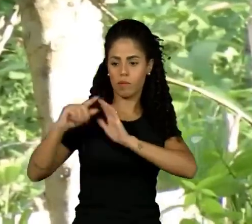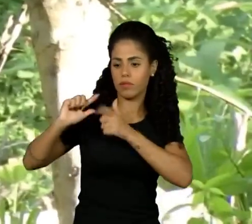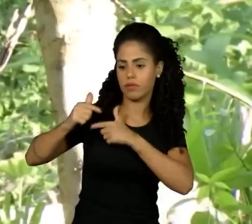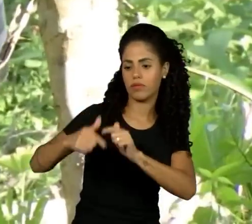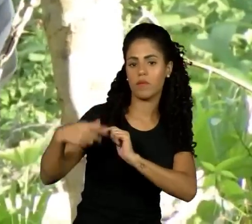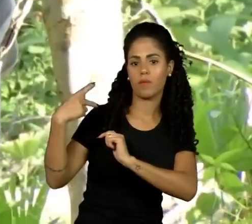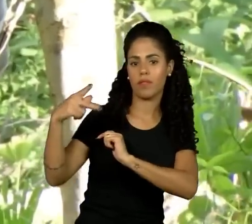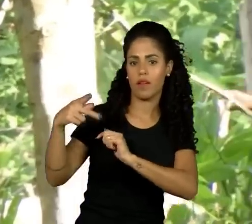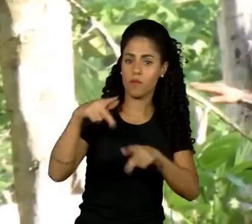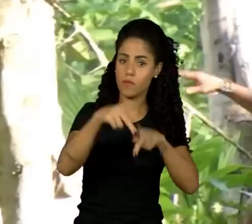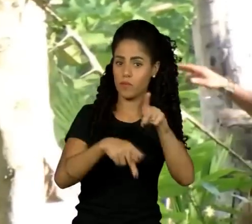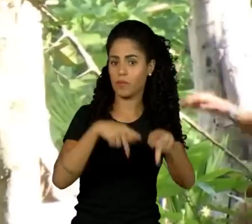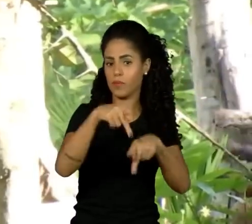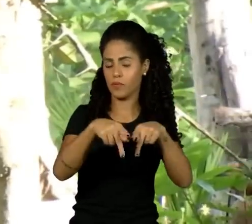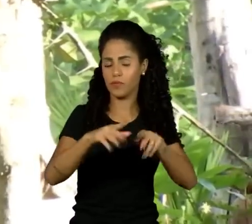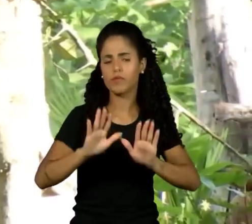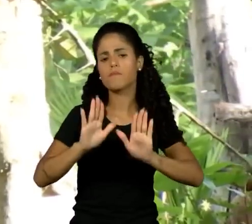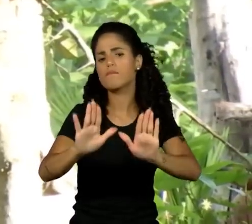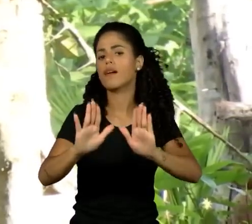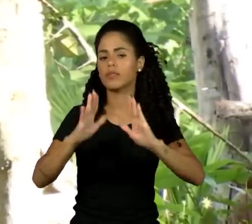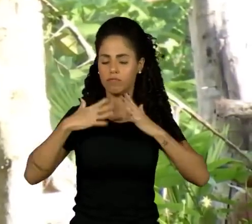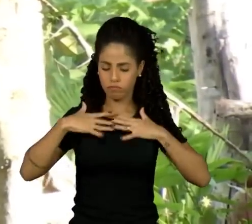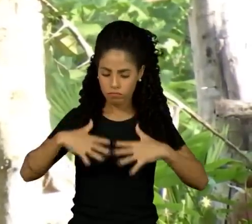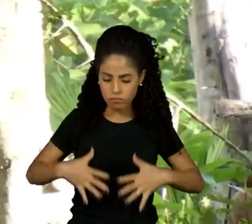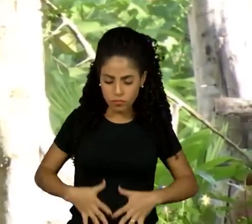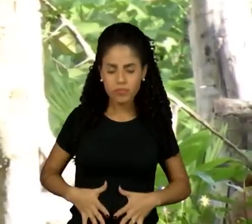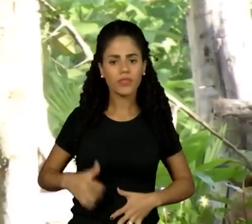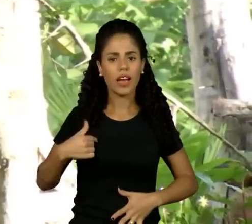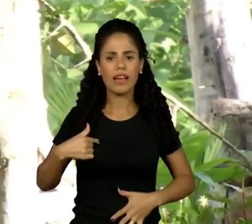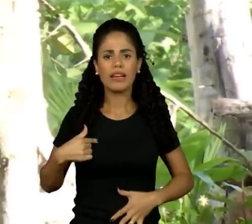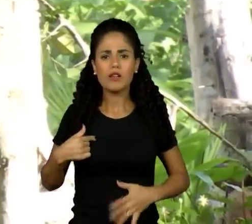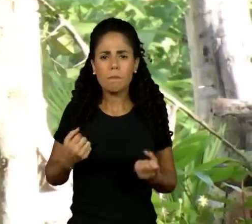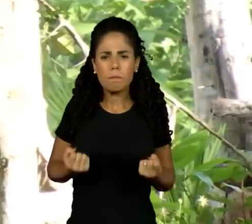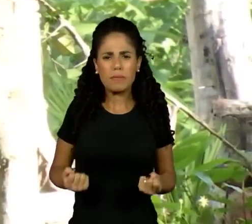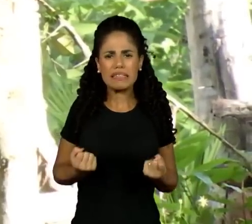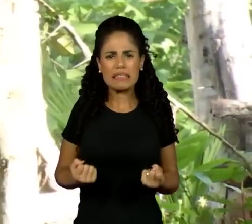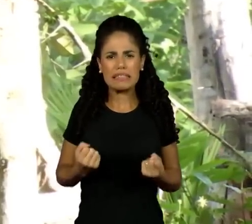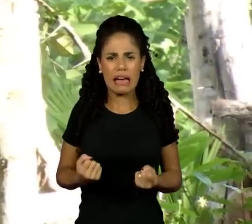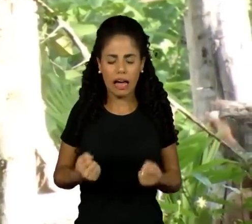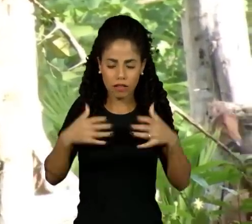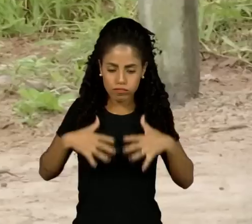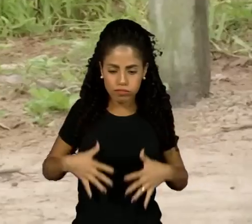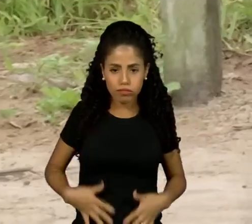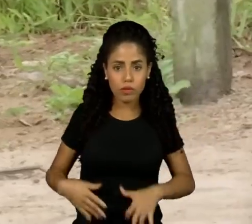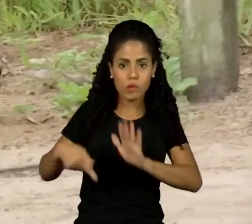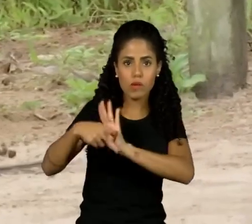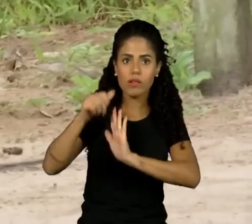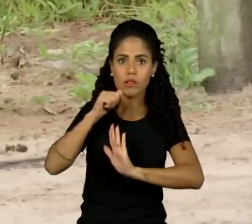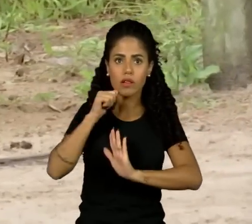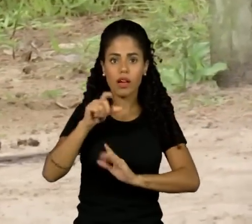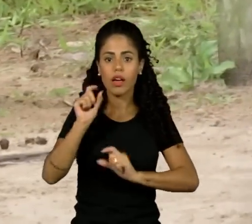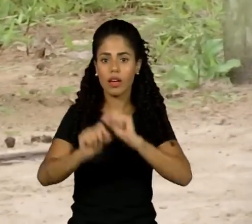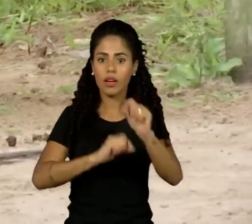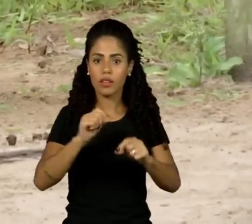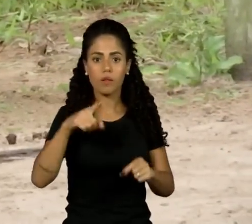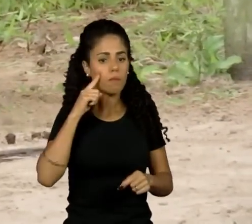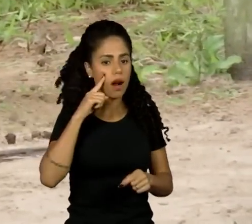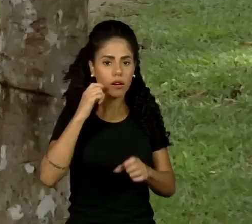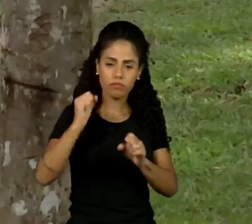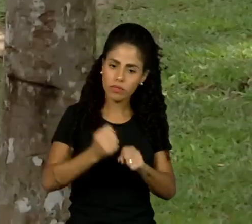tradições. Mas as peças do tear são muito pesadas para as tarefas femininas. Para a lida na